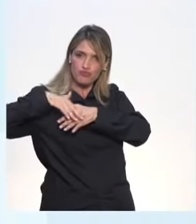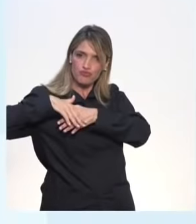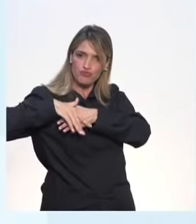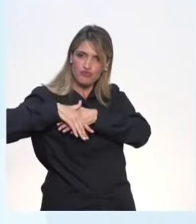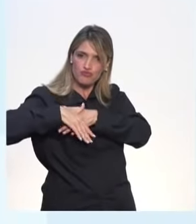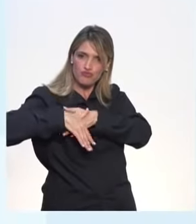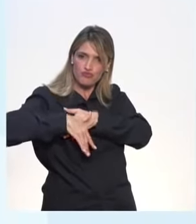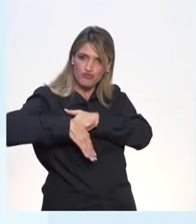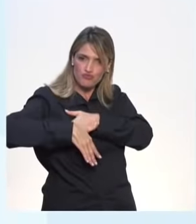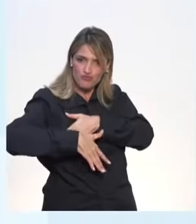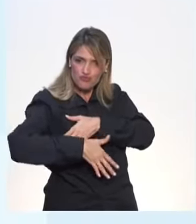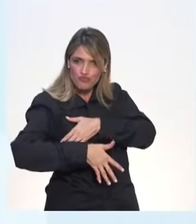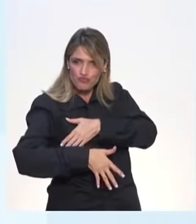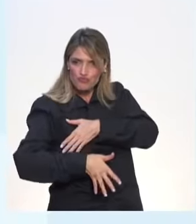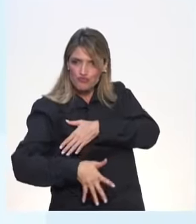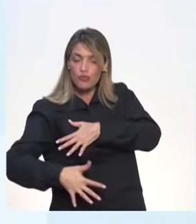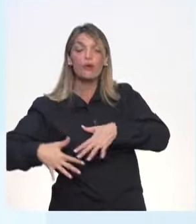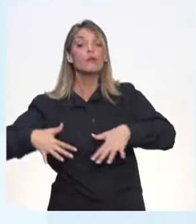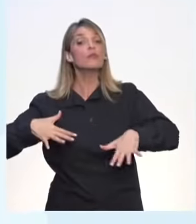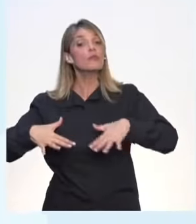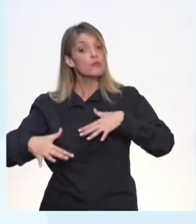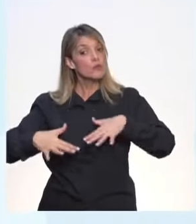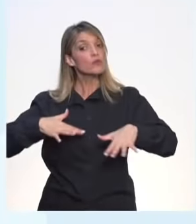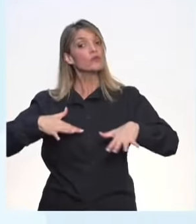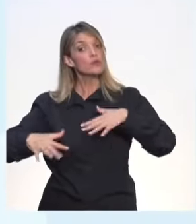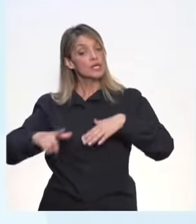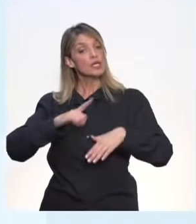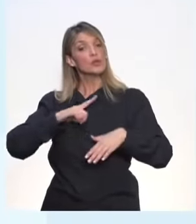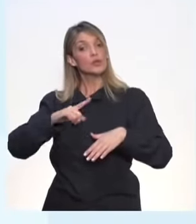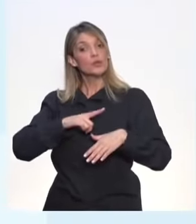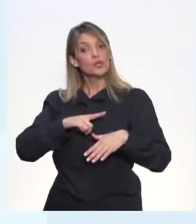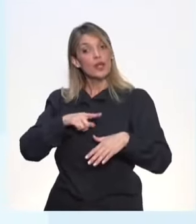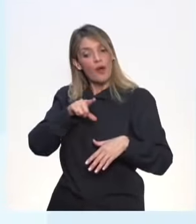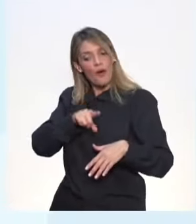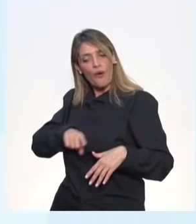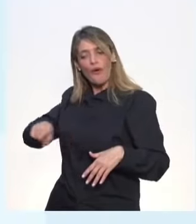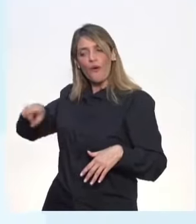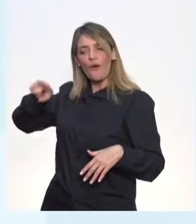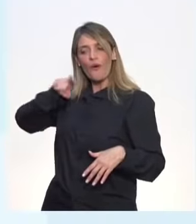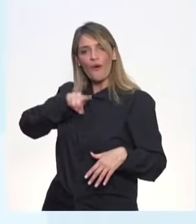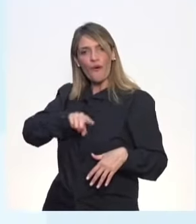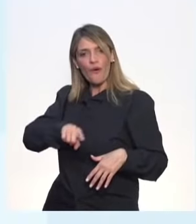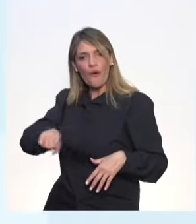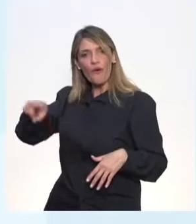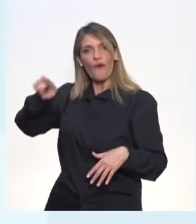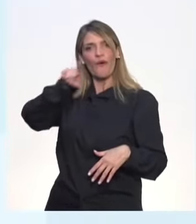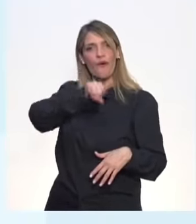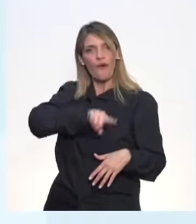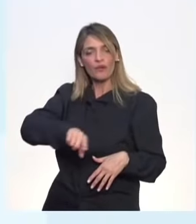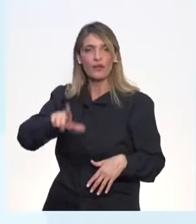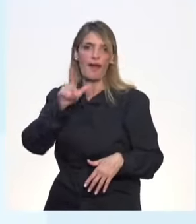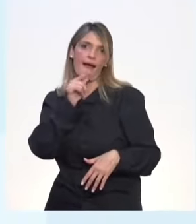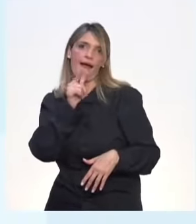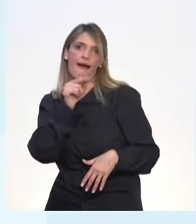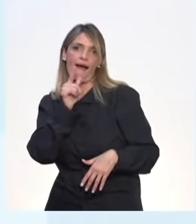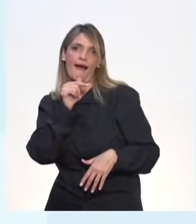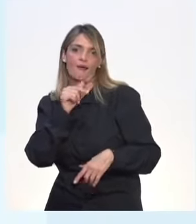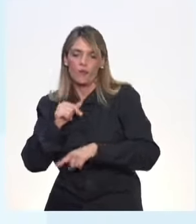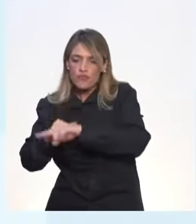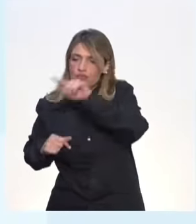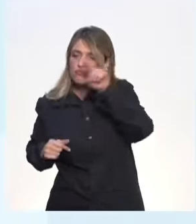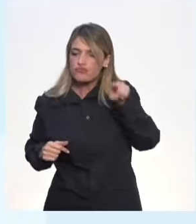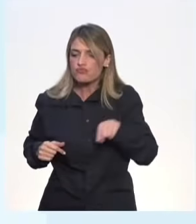e ali cria um movimento em rodas d'água mas é digamos assim mais bem